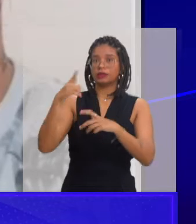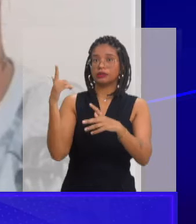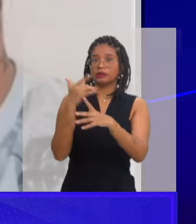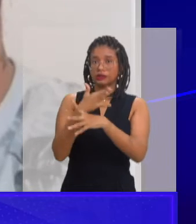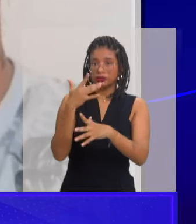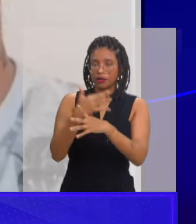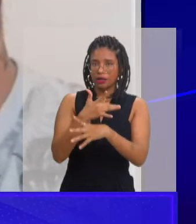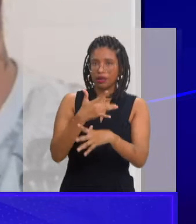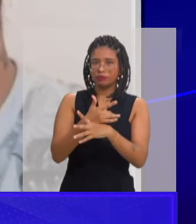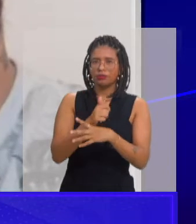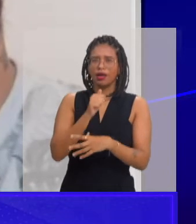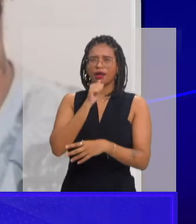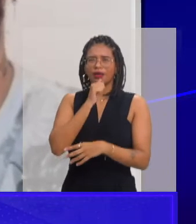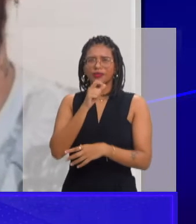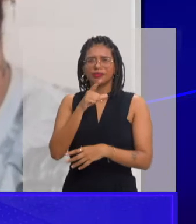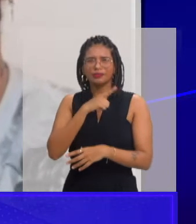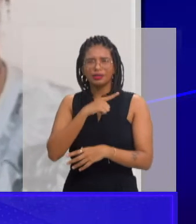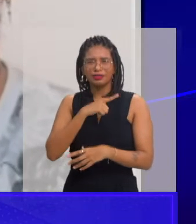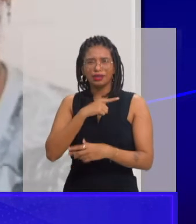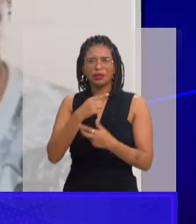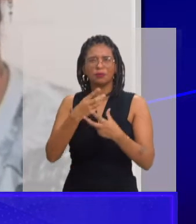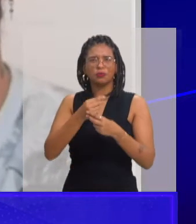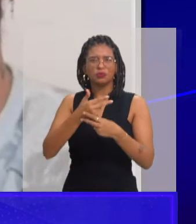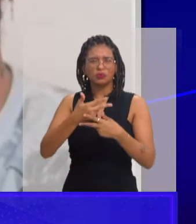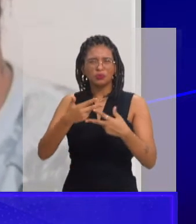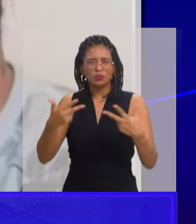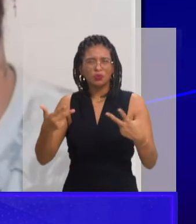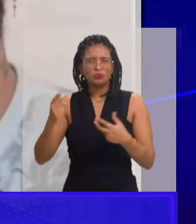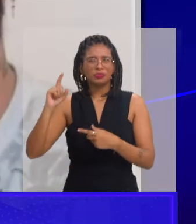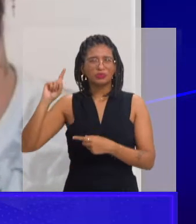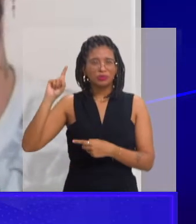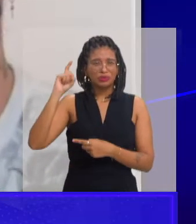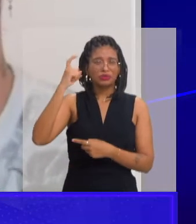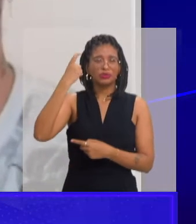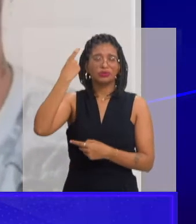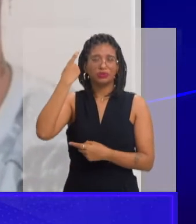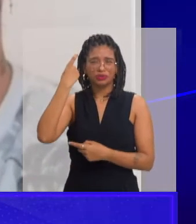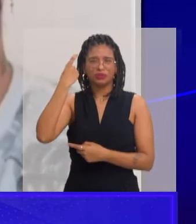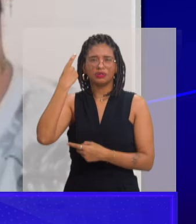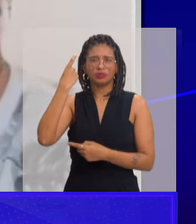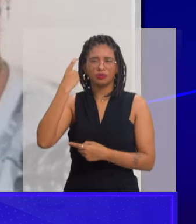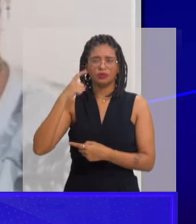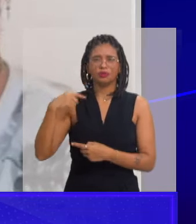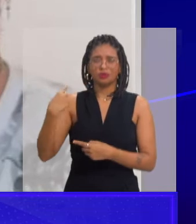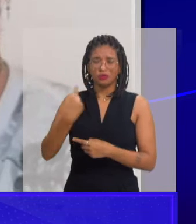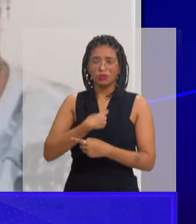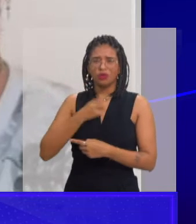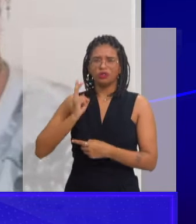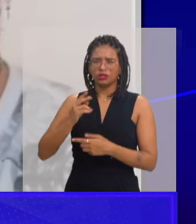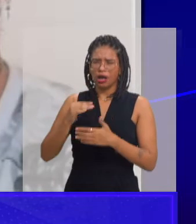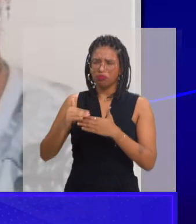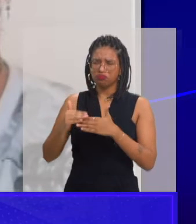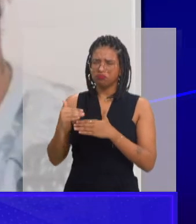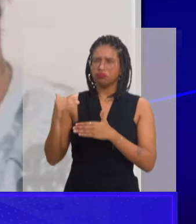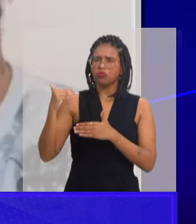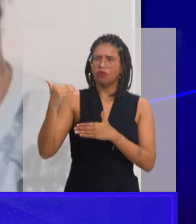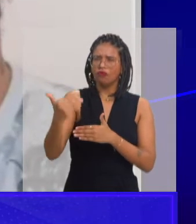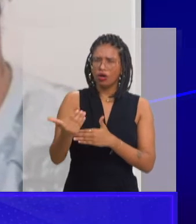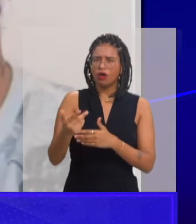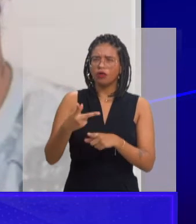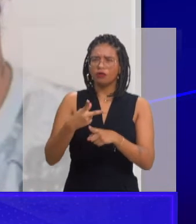Teresina ainda é uma. Eu vou colocar Teresina e depois eu coloco o estado. Né? Teresina é uma cidade